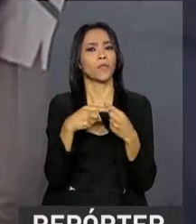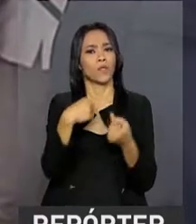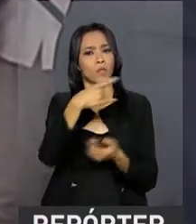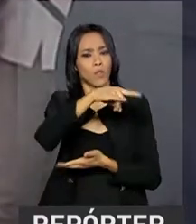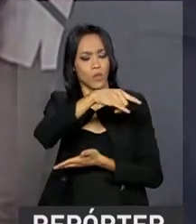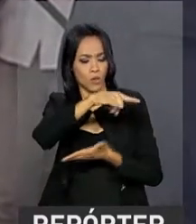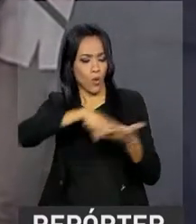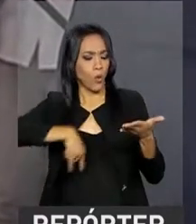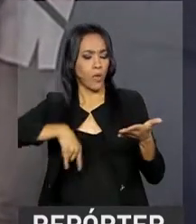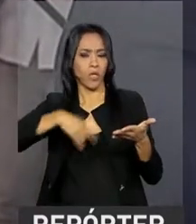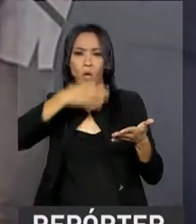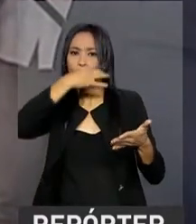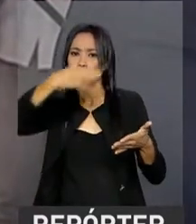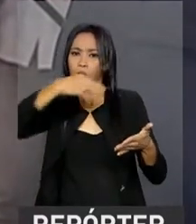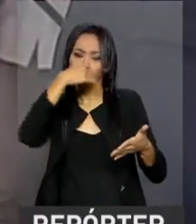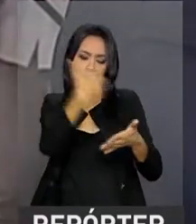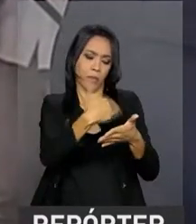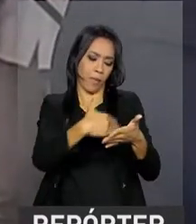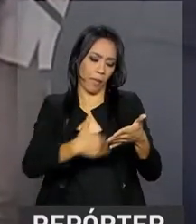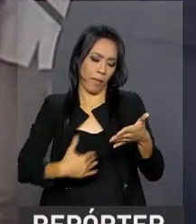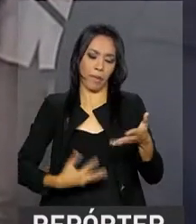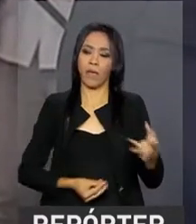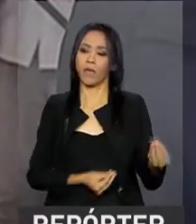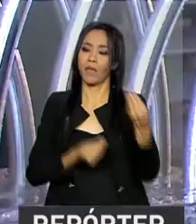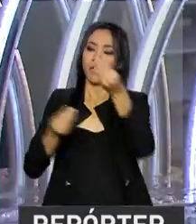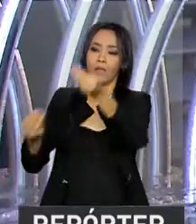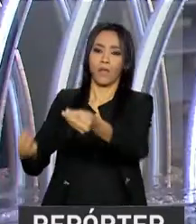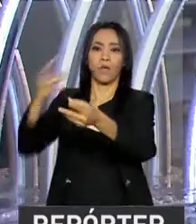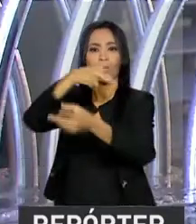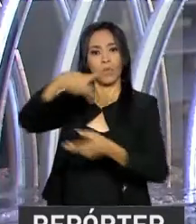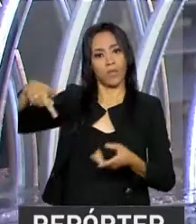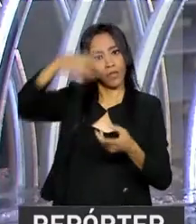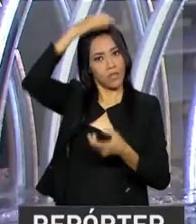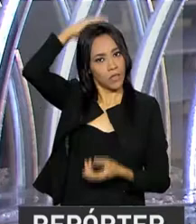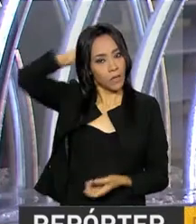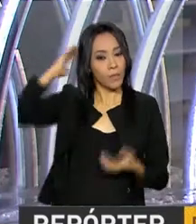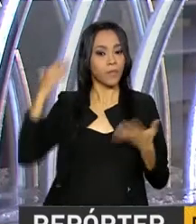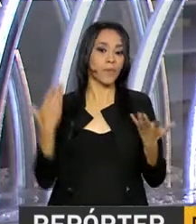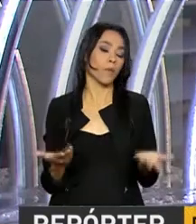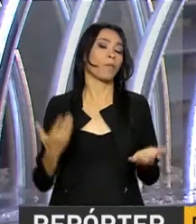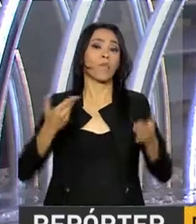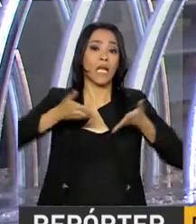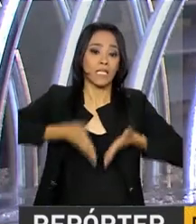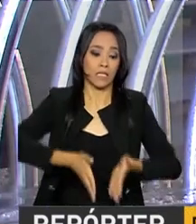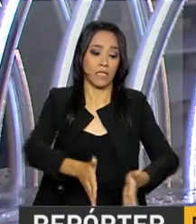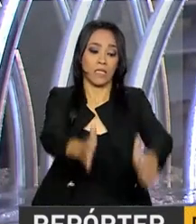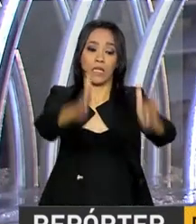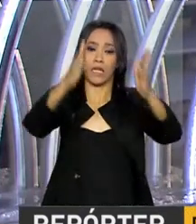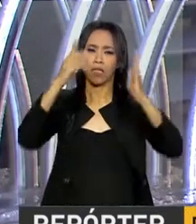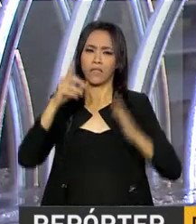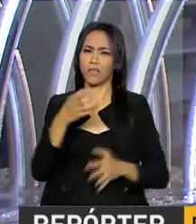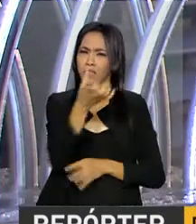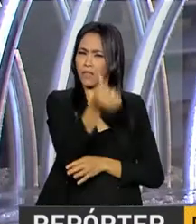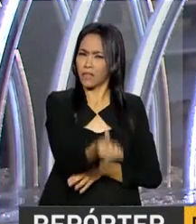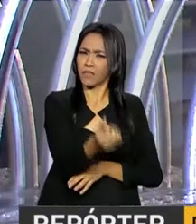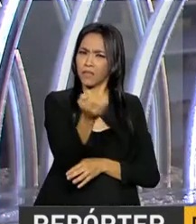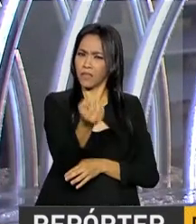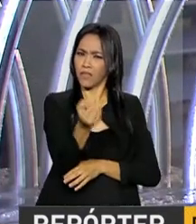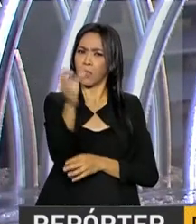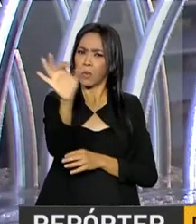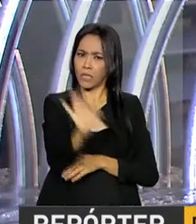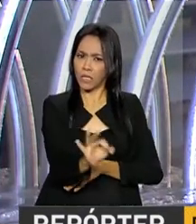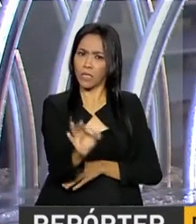conjunto de sugestões para o presidente michel temer as estradas do brasil concentram mais de 60% do transporte